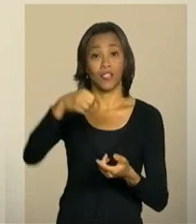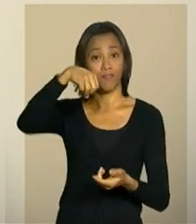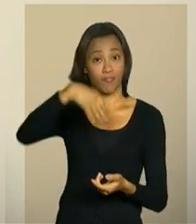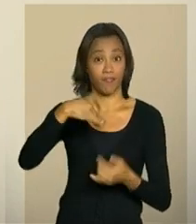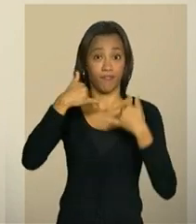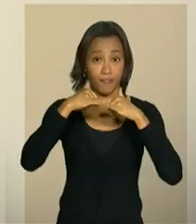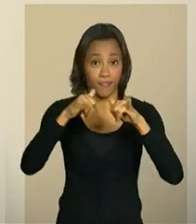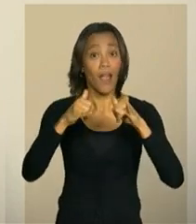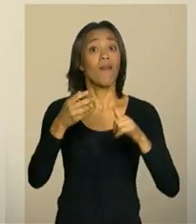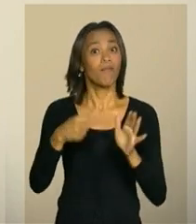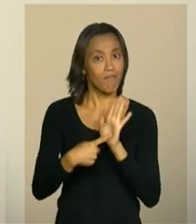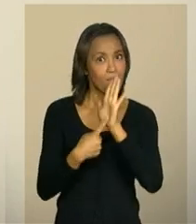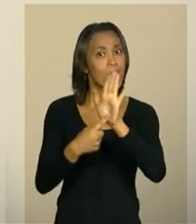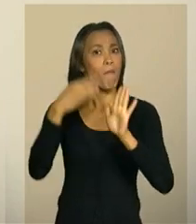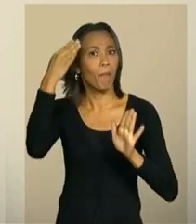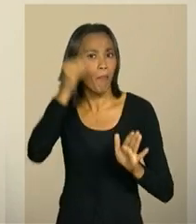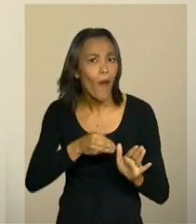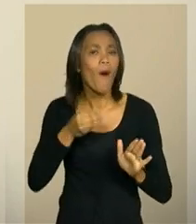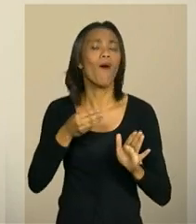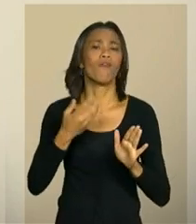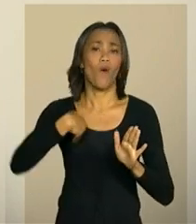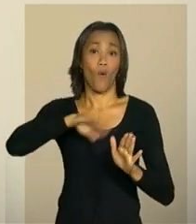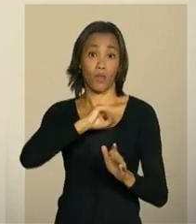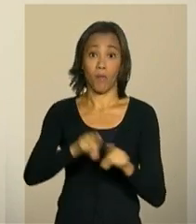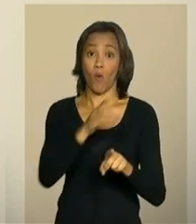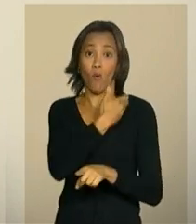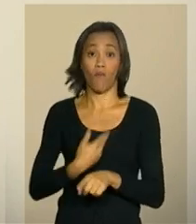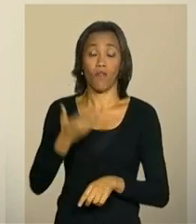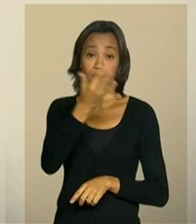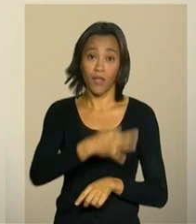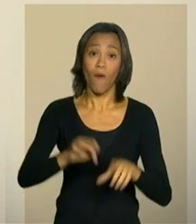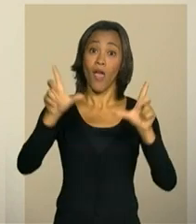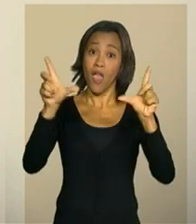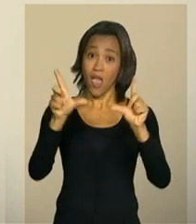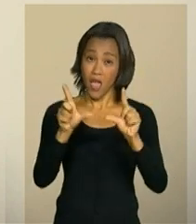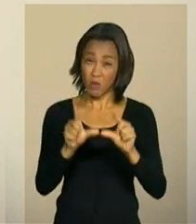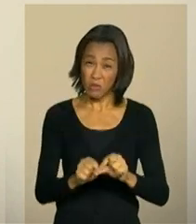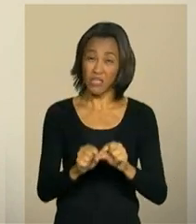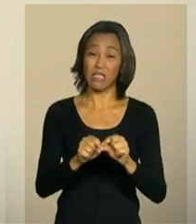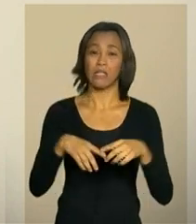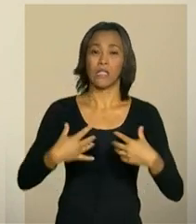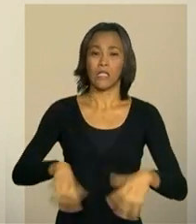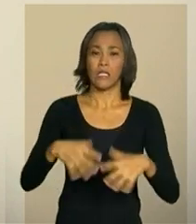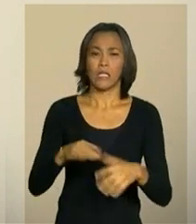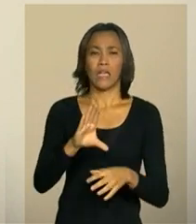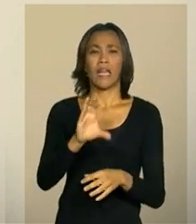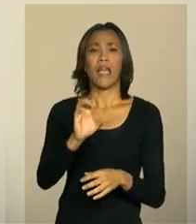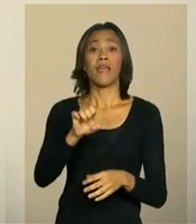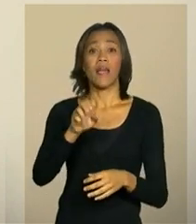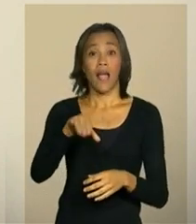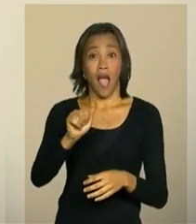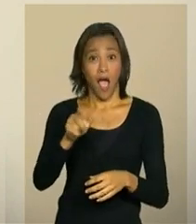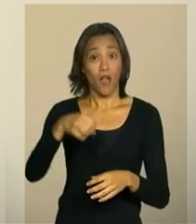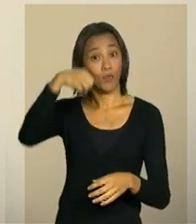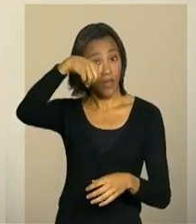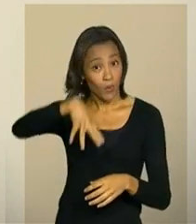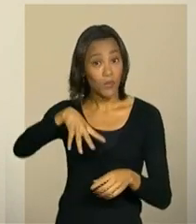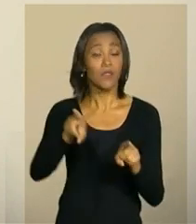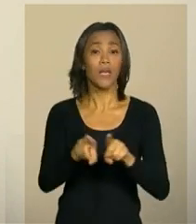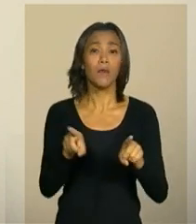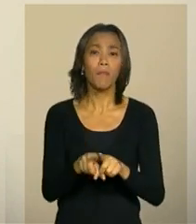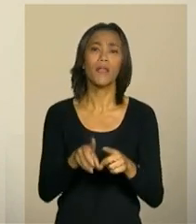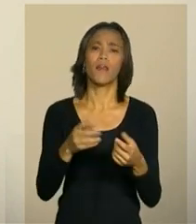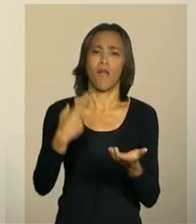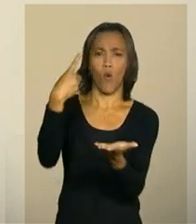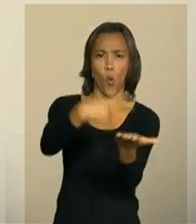simboliza esse Desafio o governo federal reduziu encargos qu cdiam sobre a conta de luz fizemos também